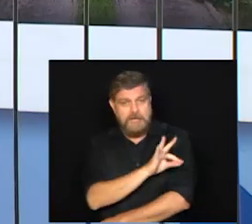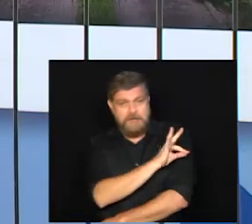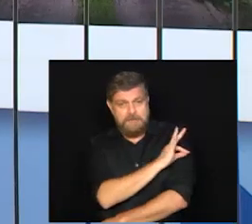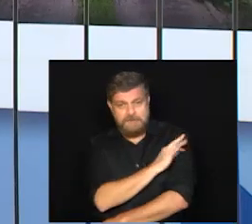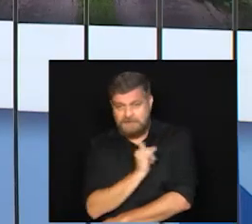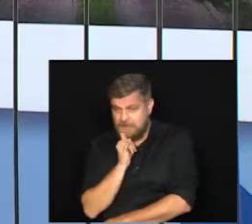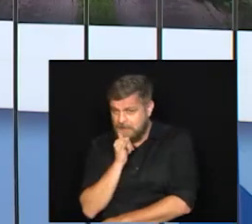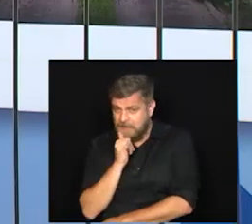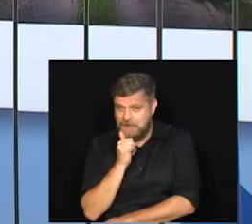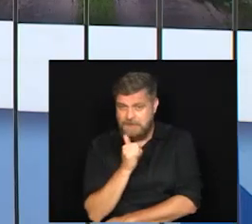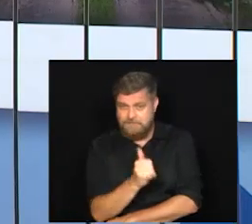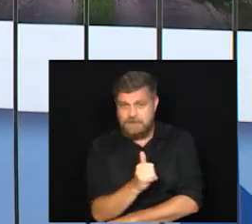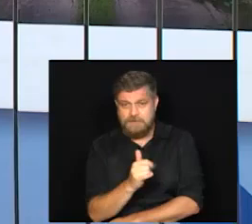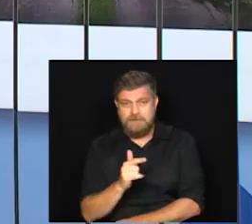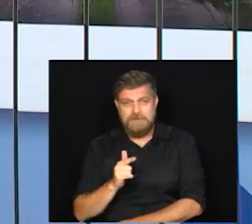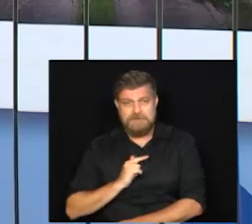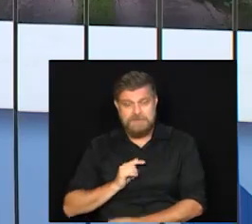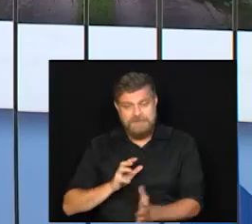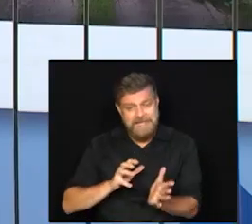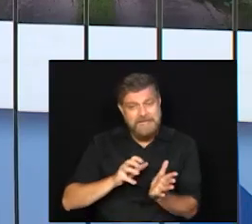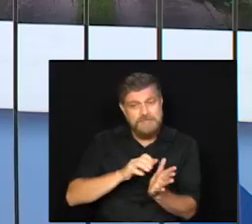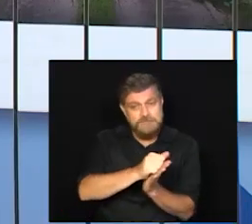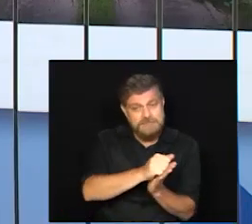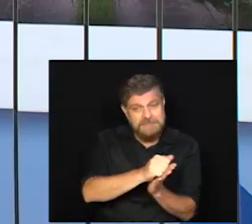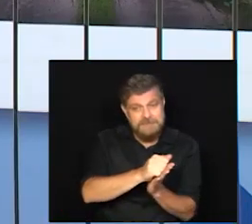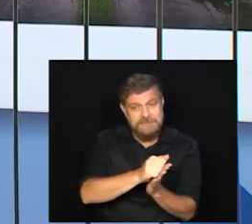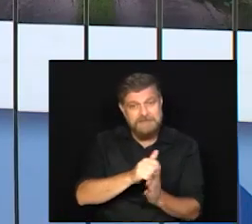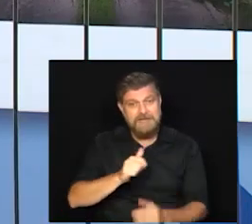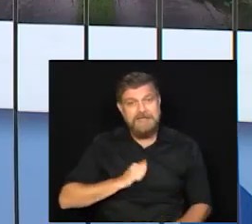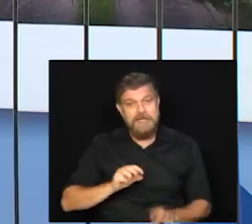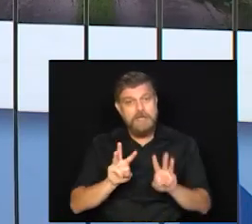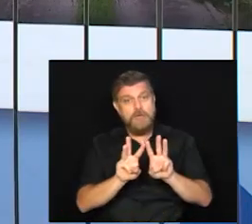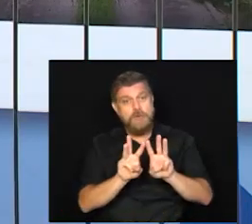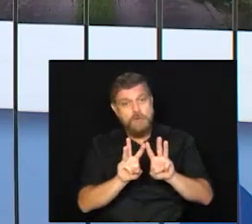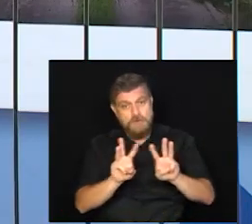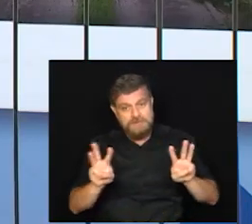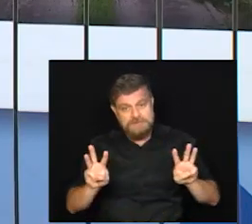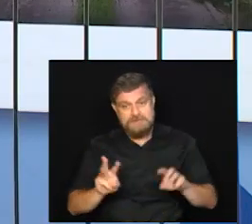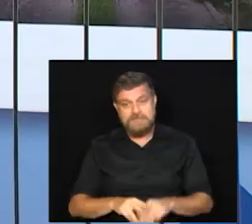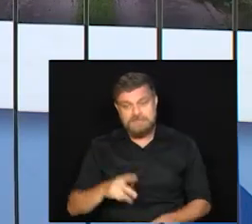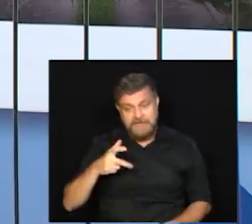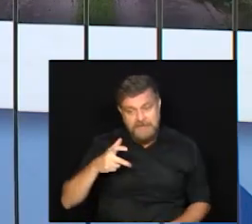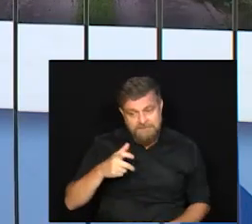o que vale para agendamento é o site